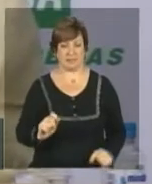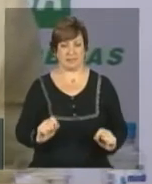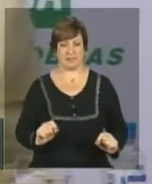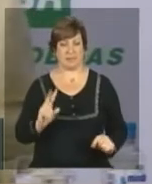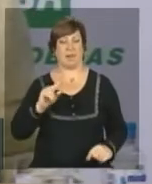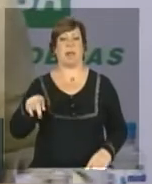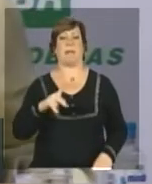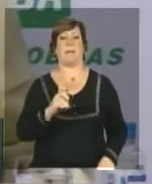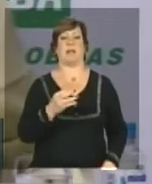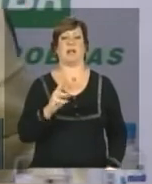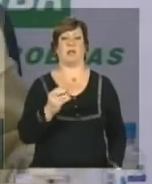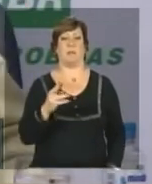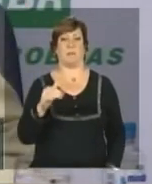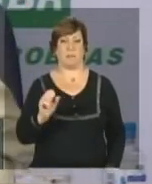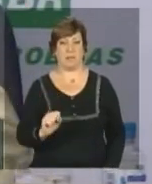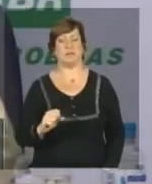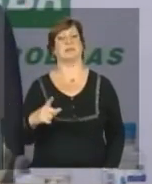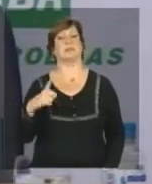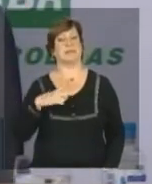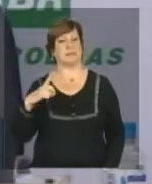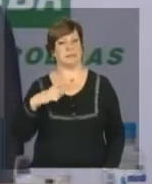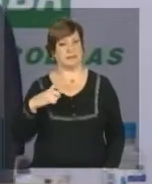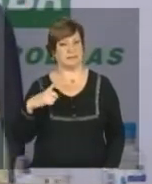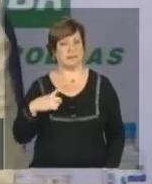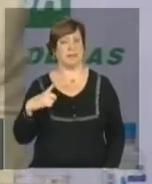a Petrobras vem